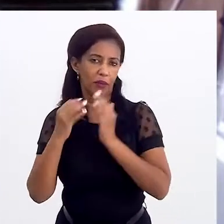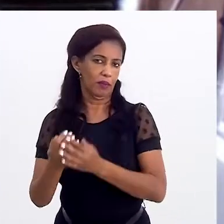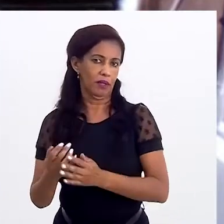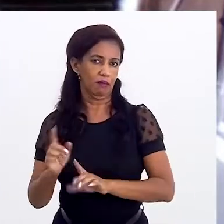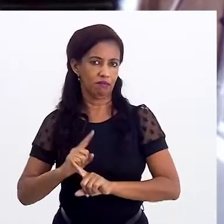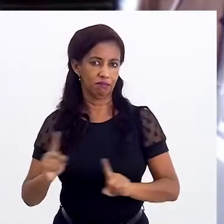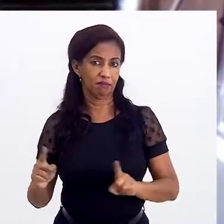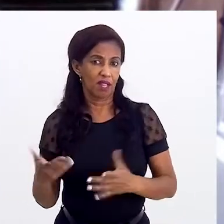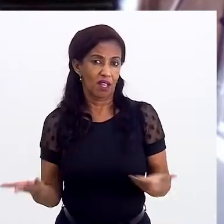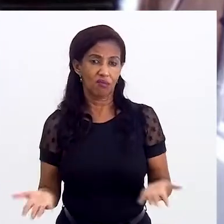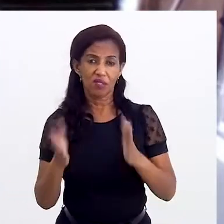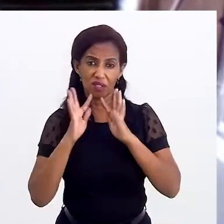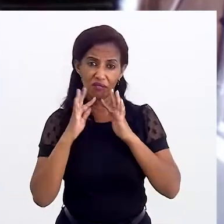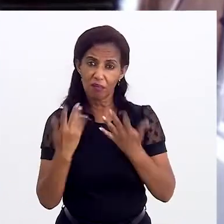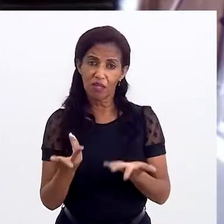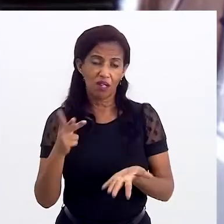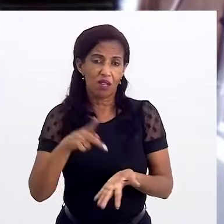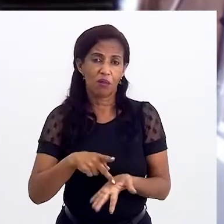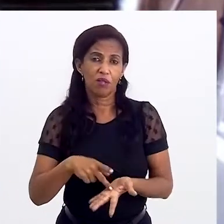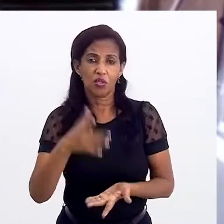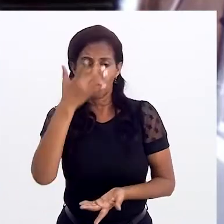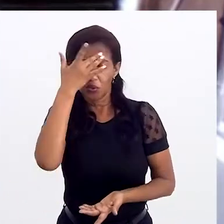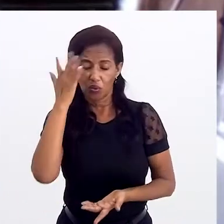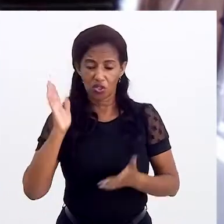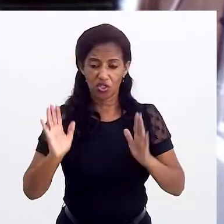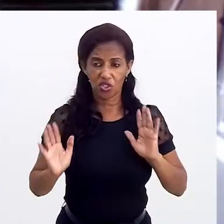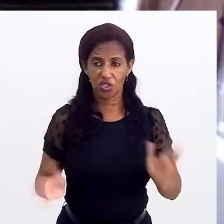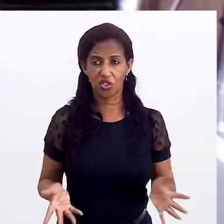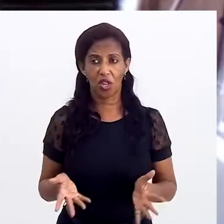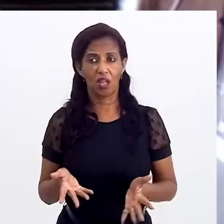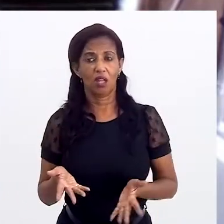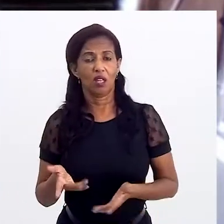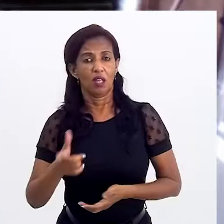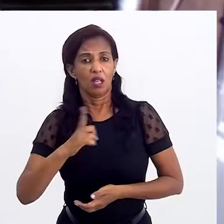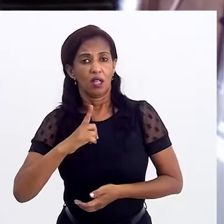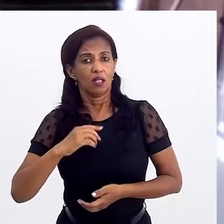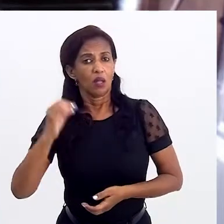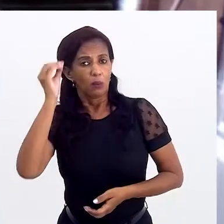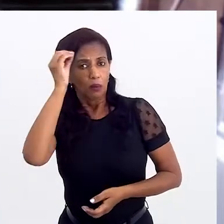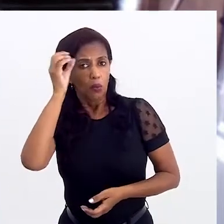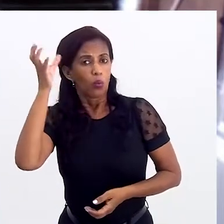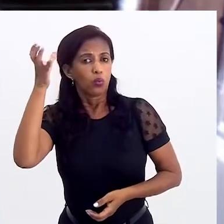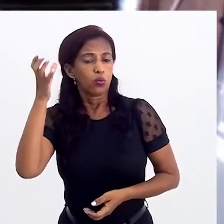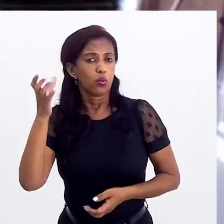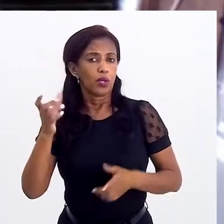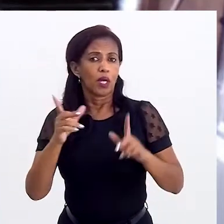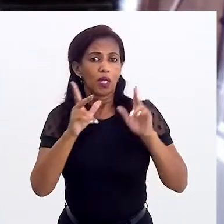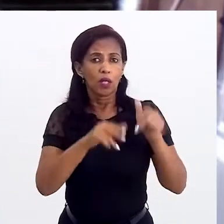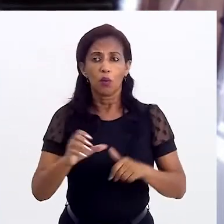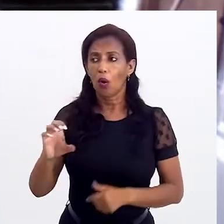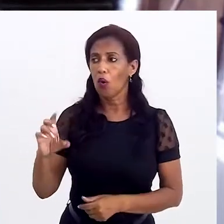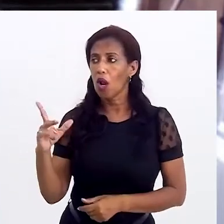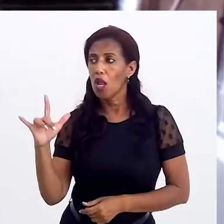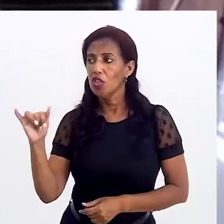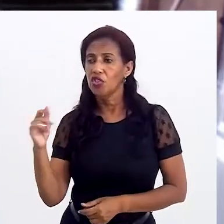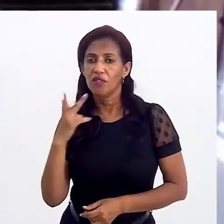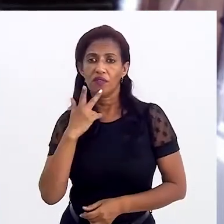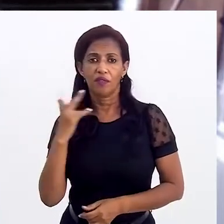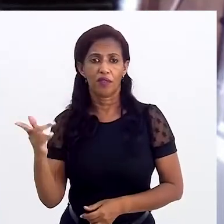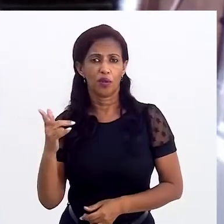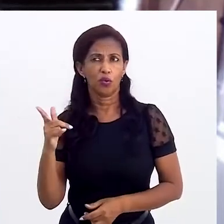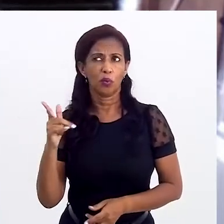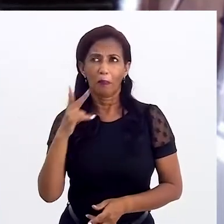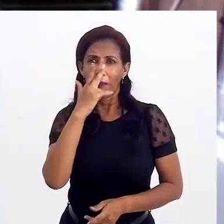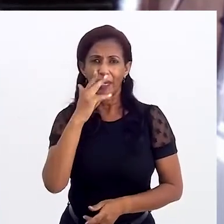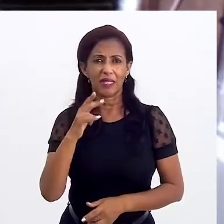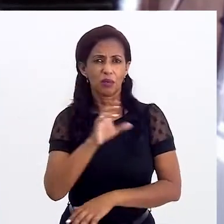das famílias, né? A não ser famílias realmente de pessoas muito, digamos, que têm uma cultura, como o Cleidir falou, uma conexão